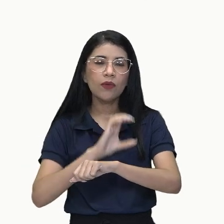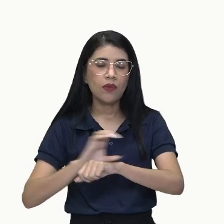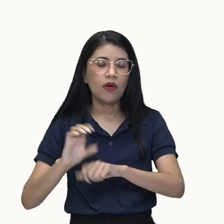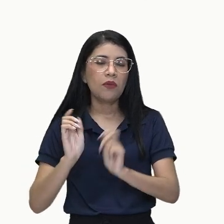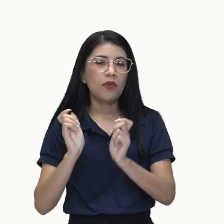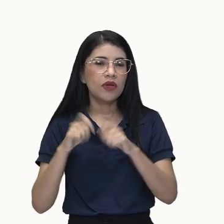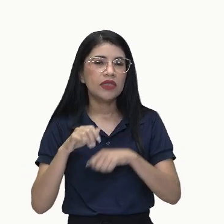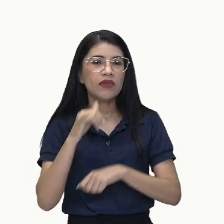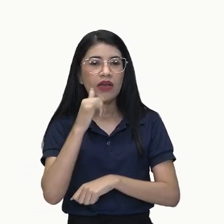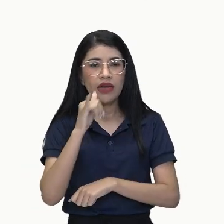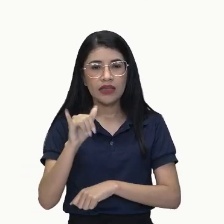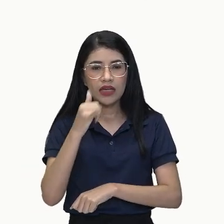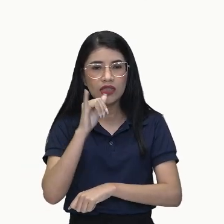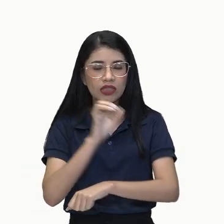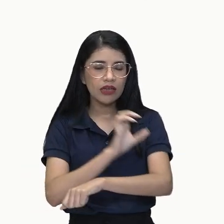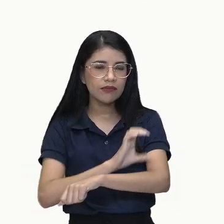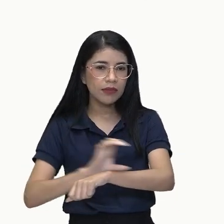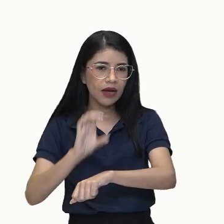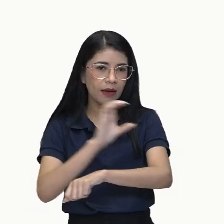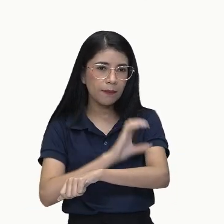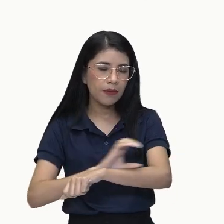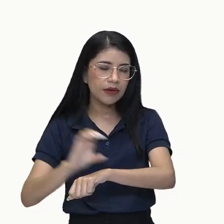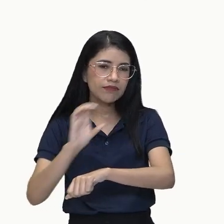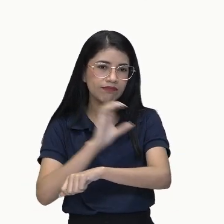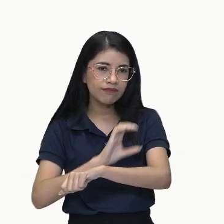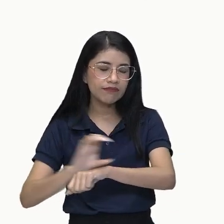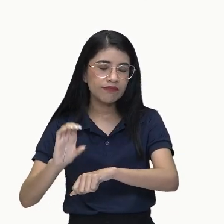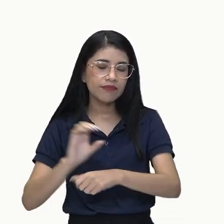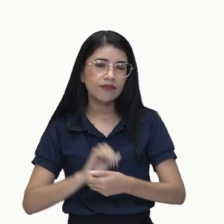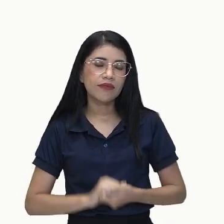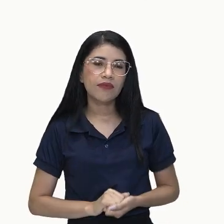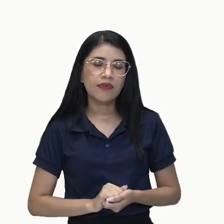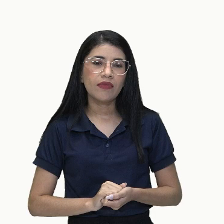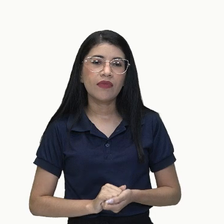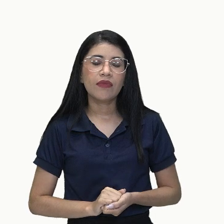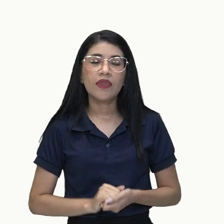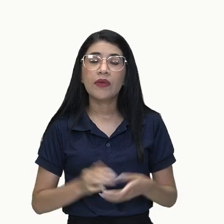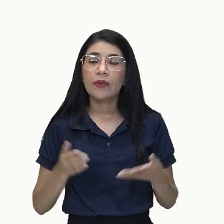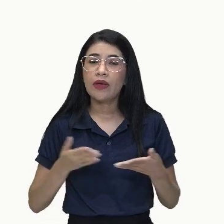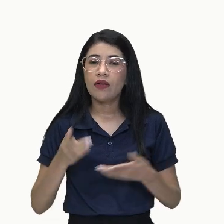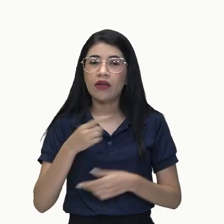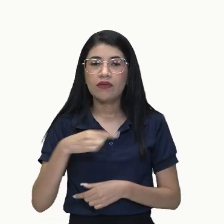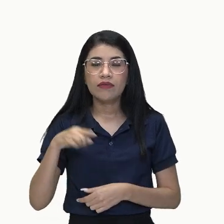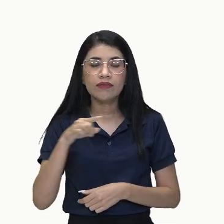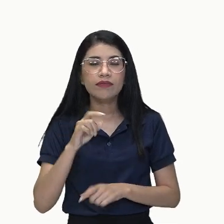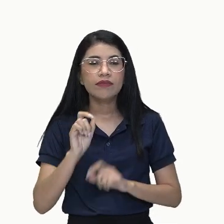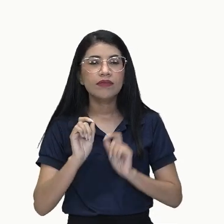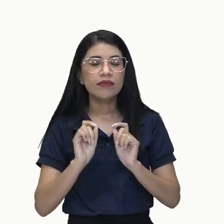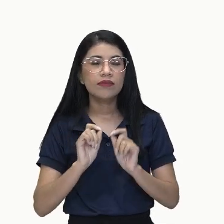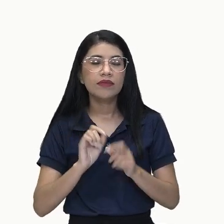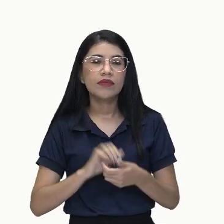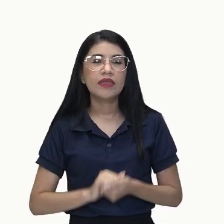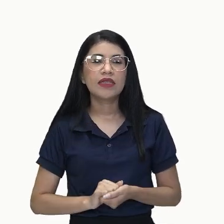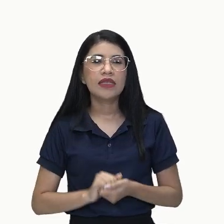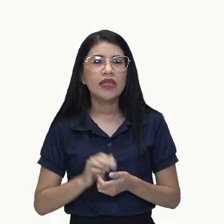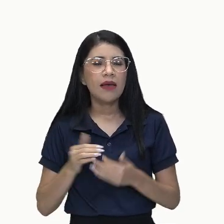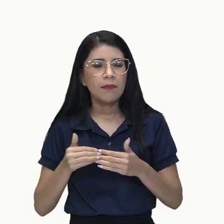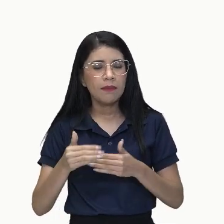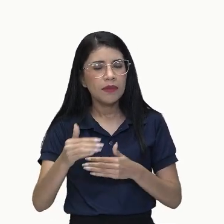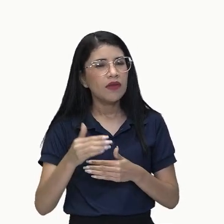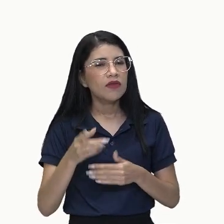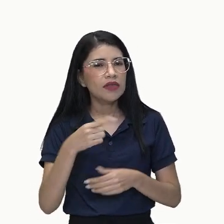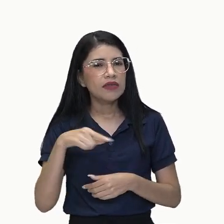a passagem da corrente elétrica. Então, agora, neste momento, que você ouvir falar